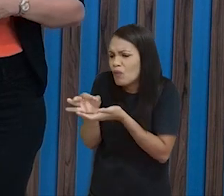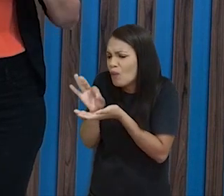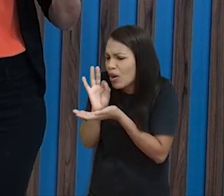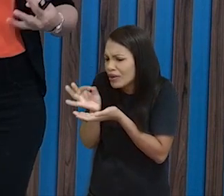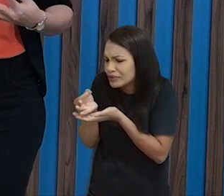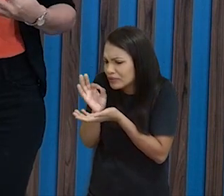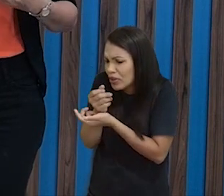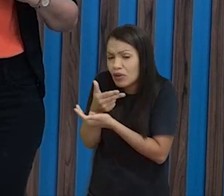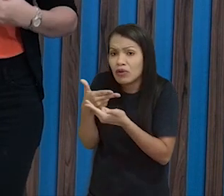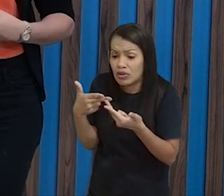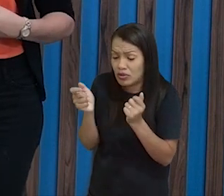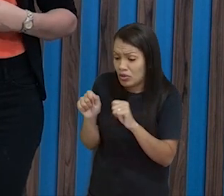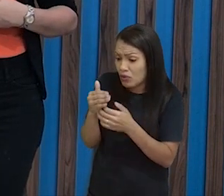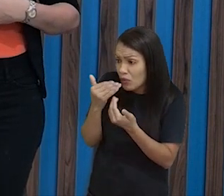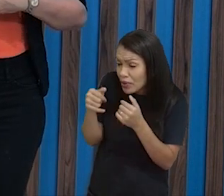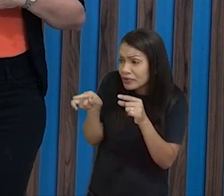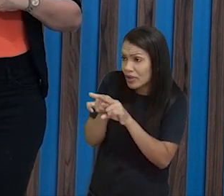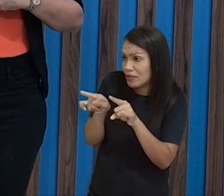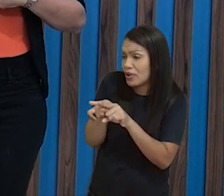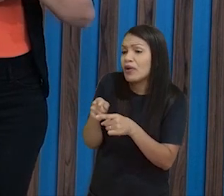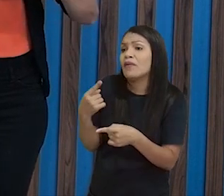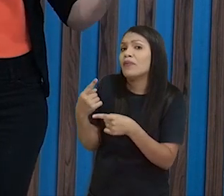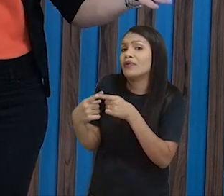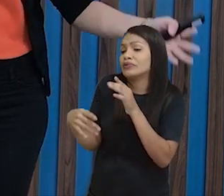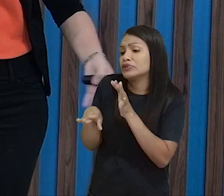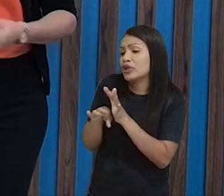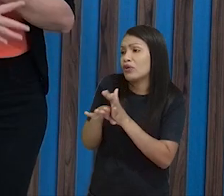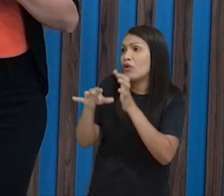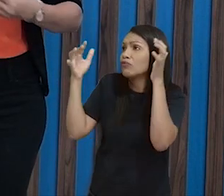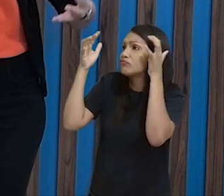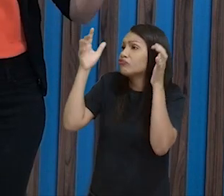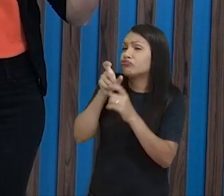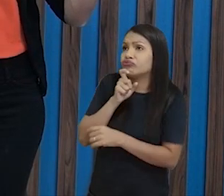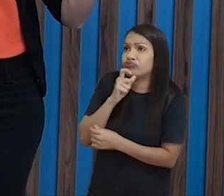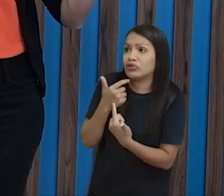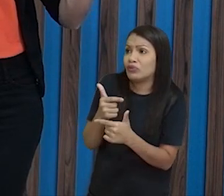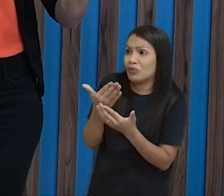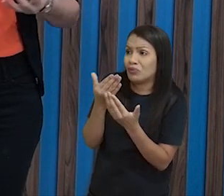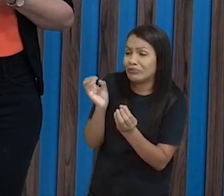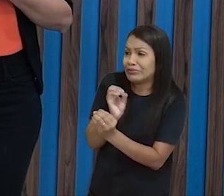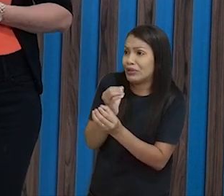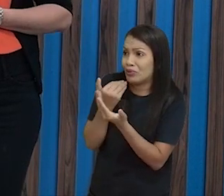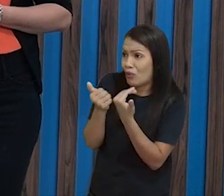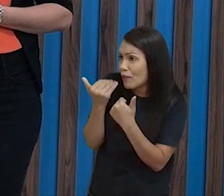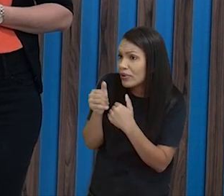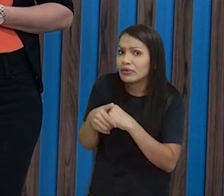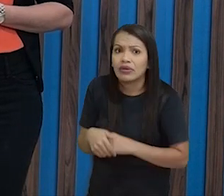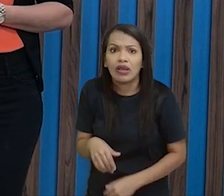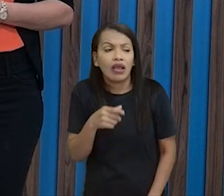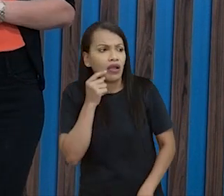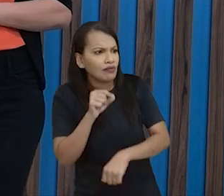chá, alguma coisa para eu comer também? Porque chegou o inverno e eu não tenho nada o que comer na minha casa. A formiga